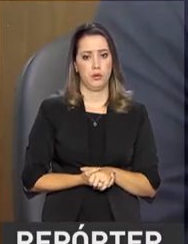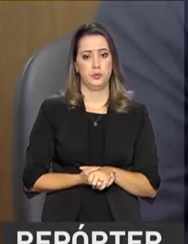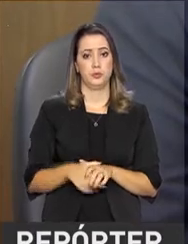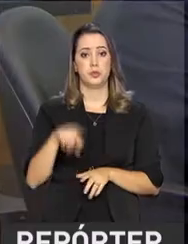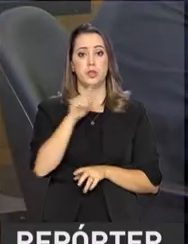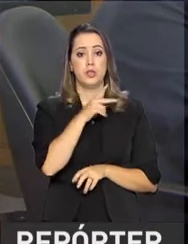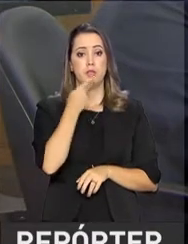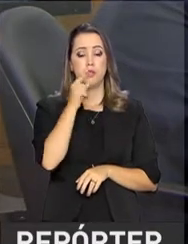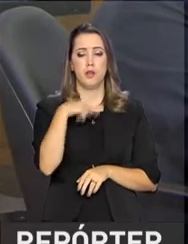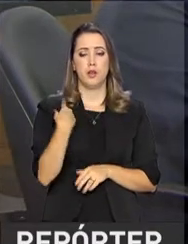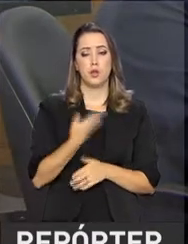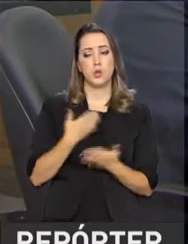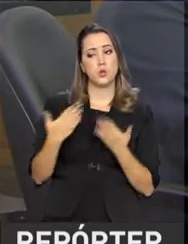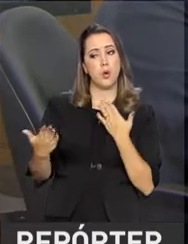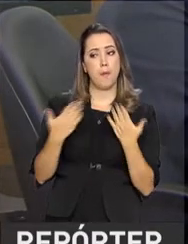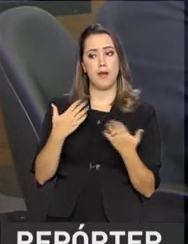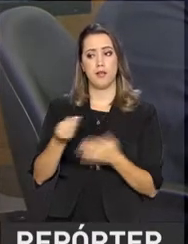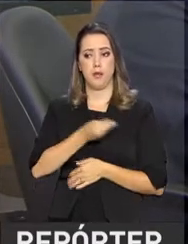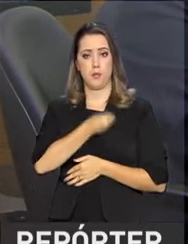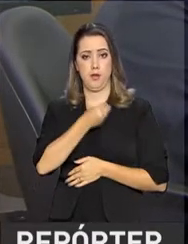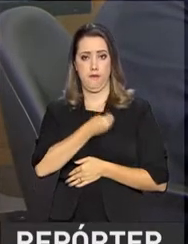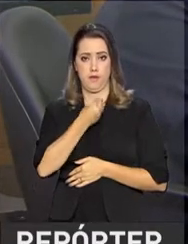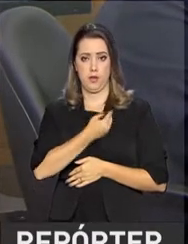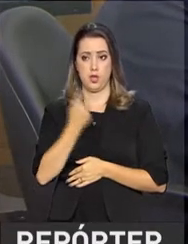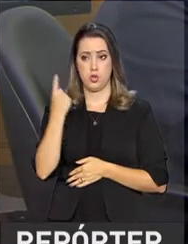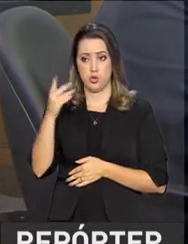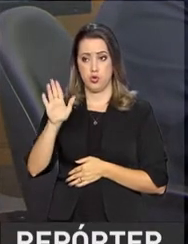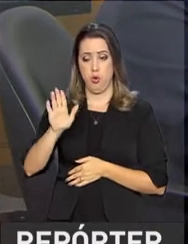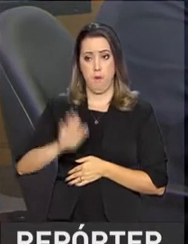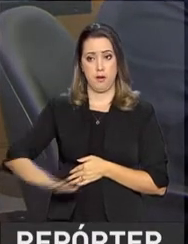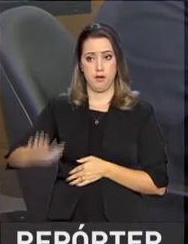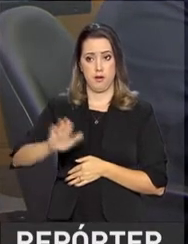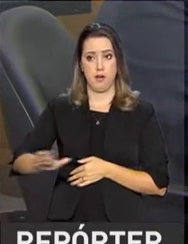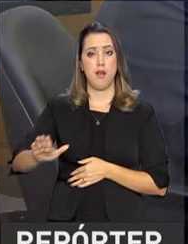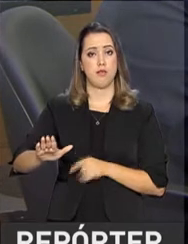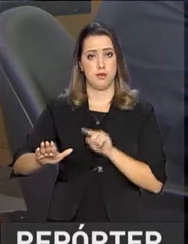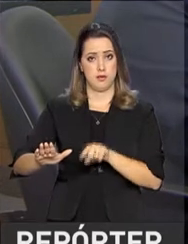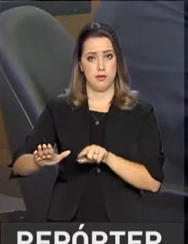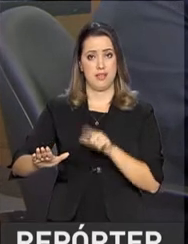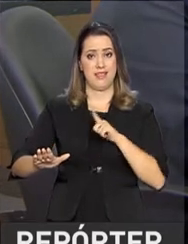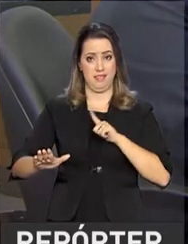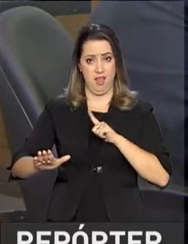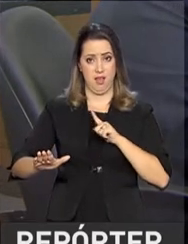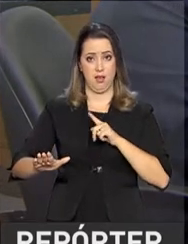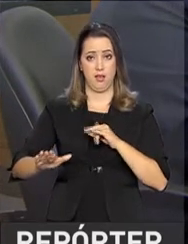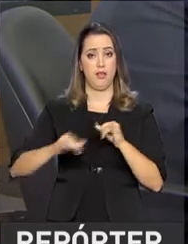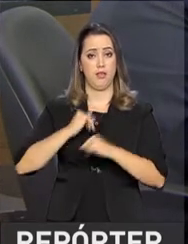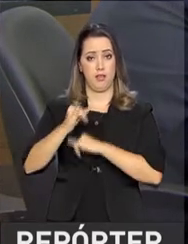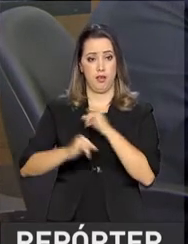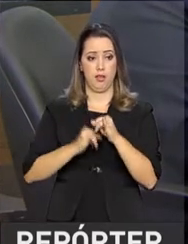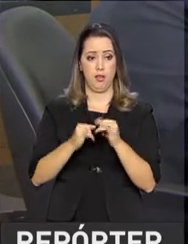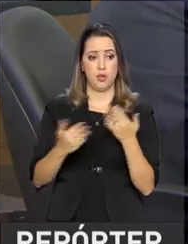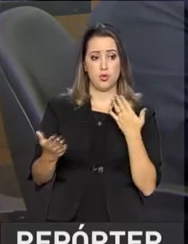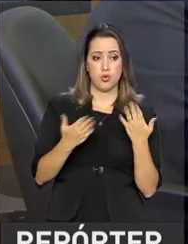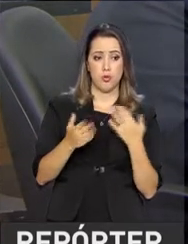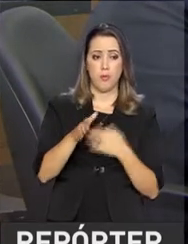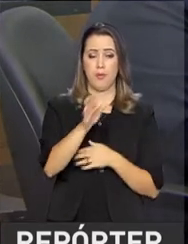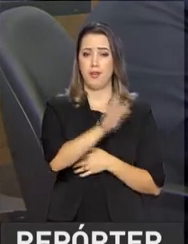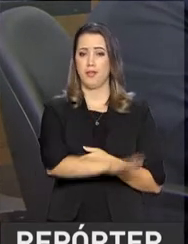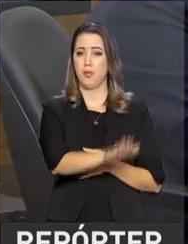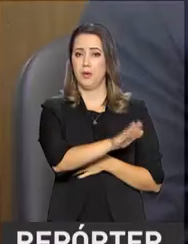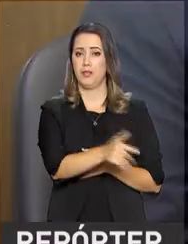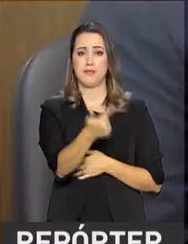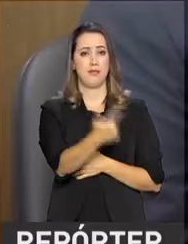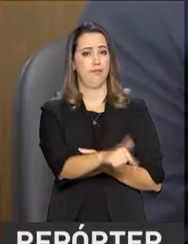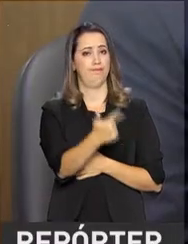vida de uma criança que teve na sua casa na sua escola internet com a vida de uma criança que não teve na sua